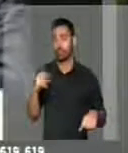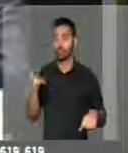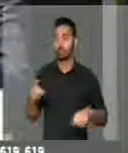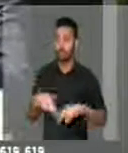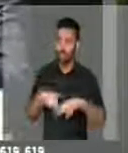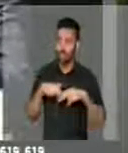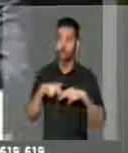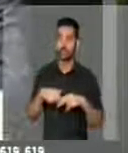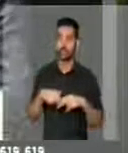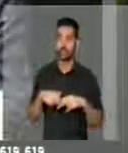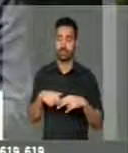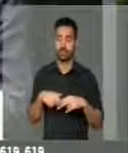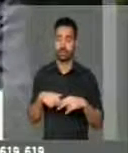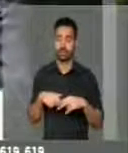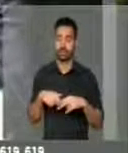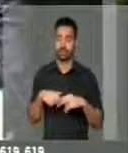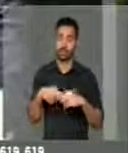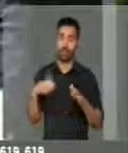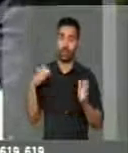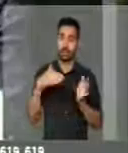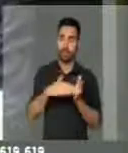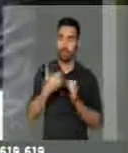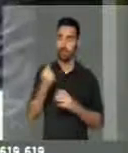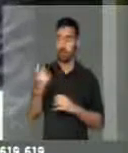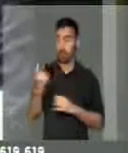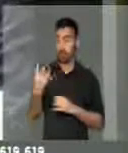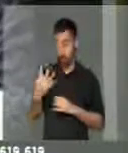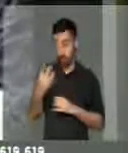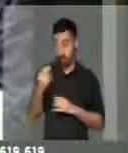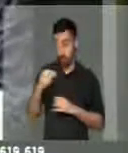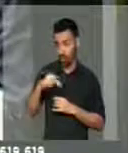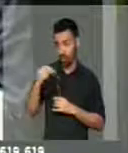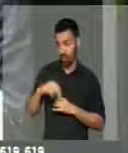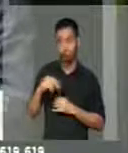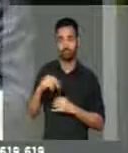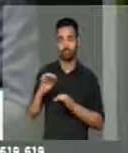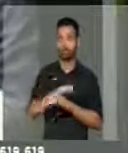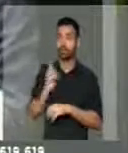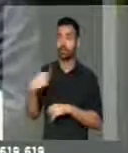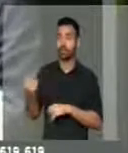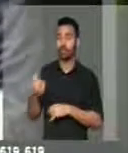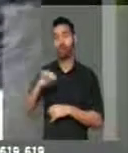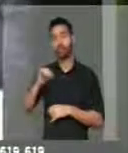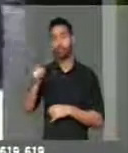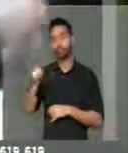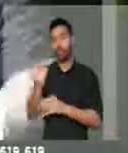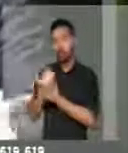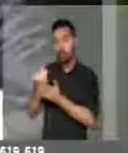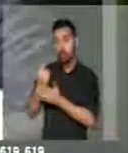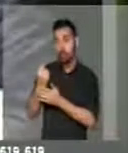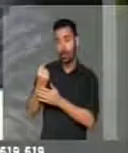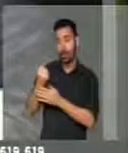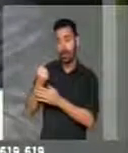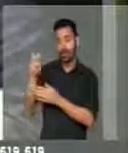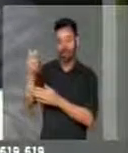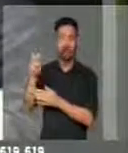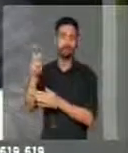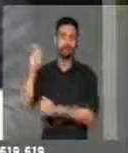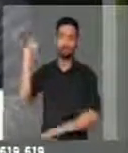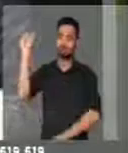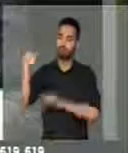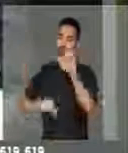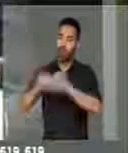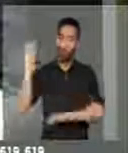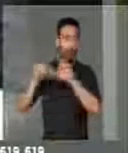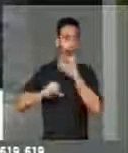até novembro de 2014 era uma coisa, quando chegou em janeiro de 2015 era outra completamente